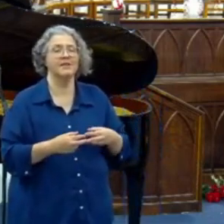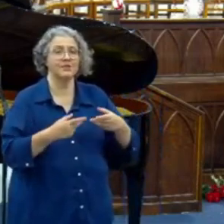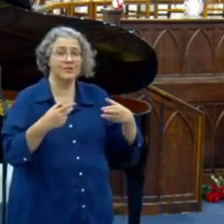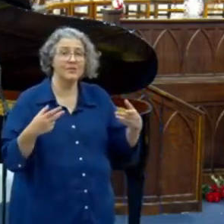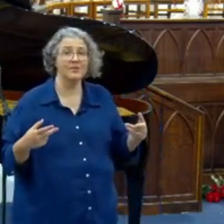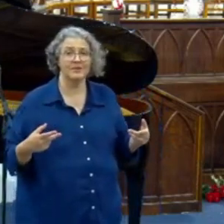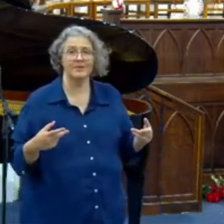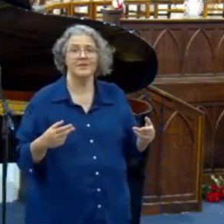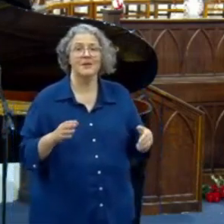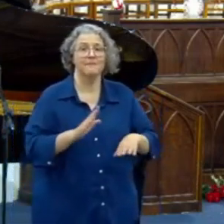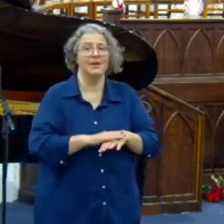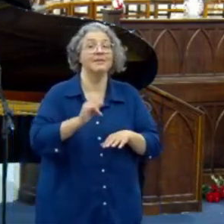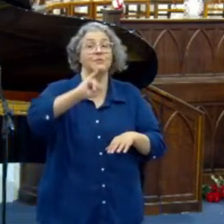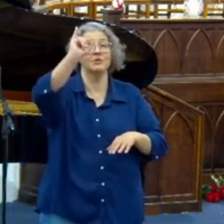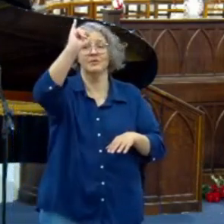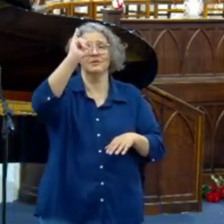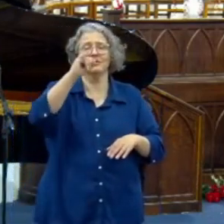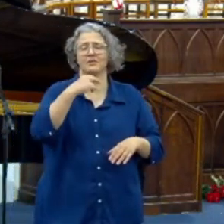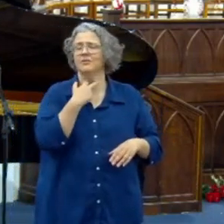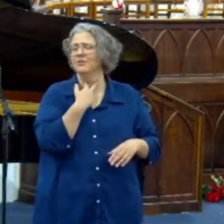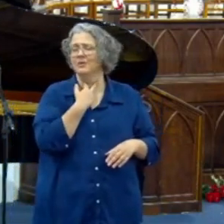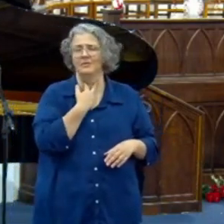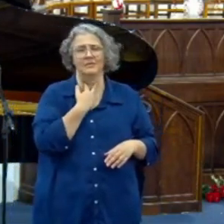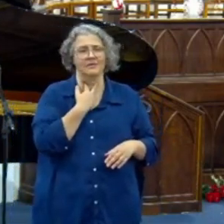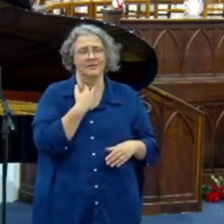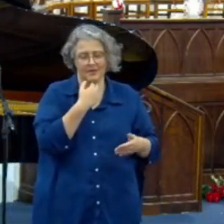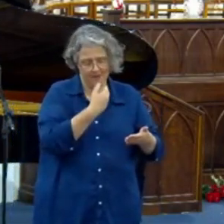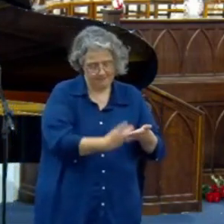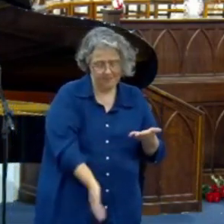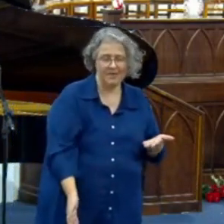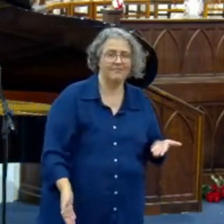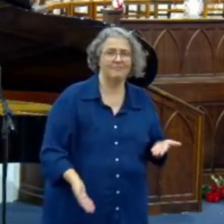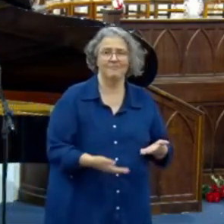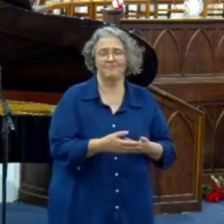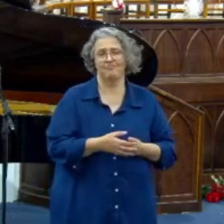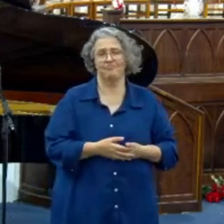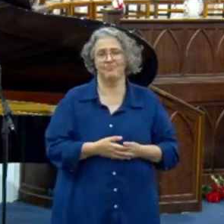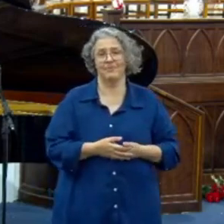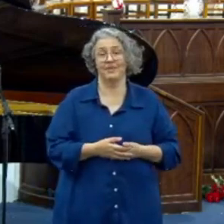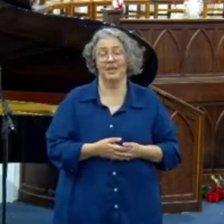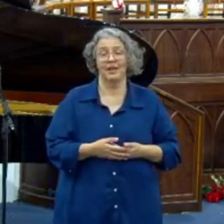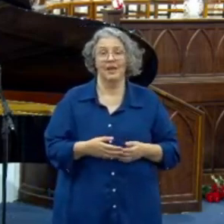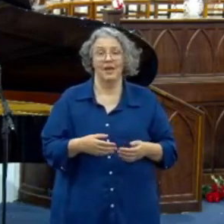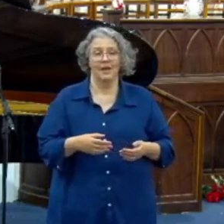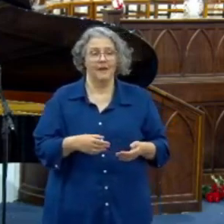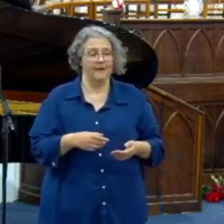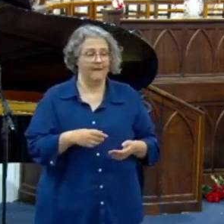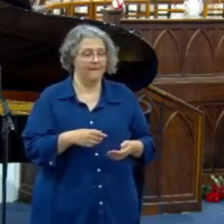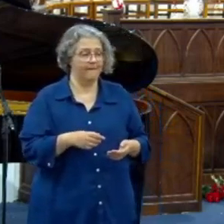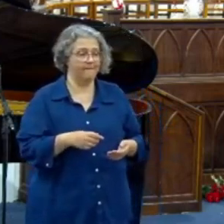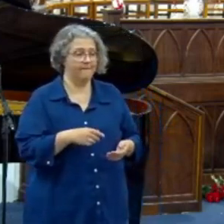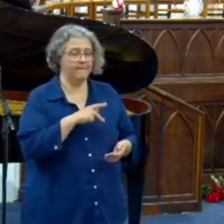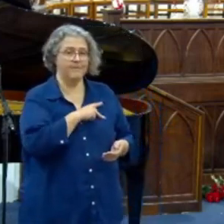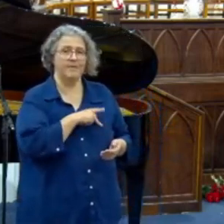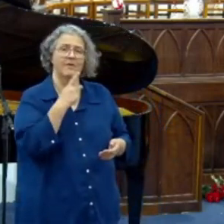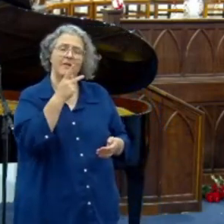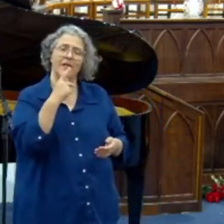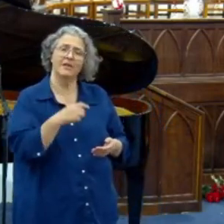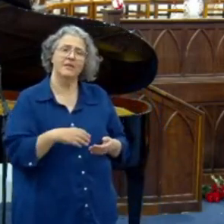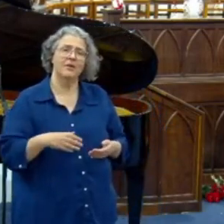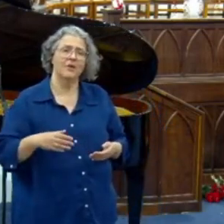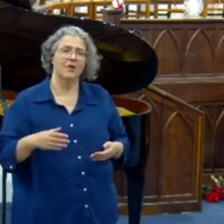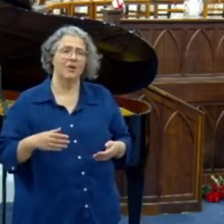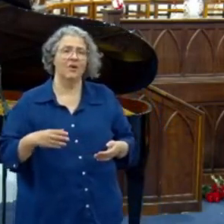discípulo. Filipenses 3, 13 e 14: esquecendo-me das coisas que para trás ficam, avançando para as